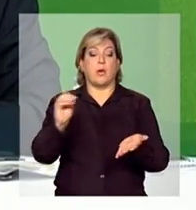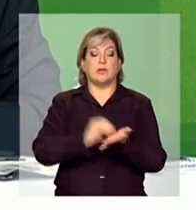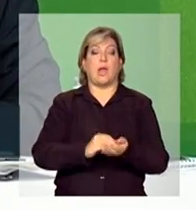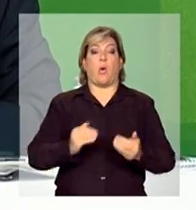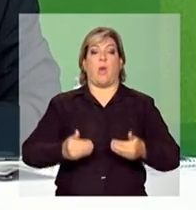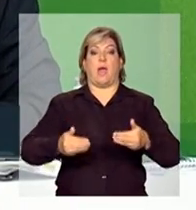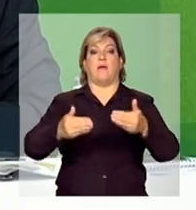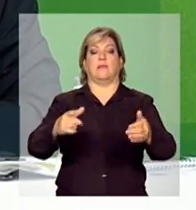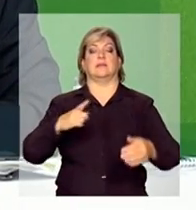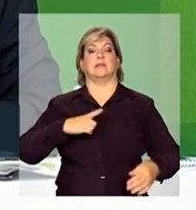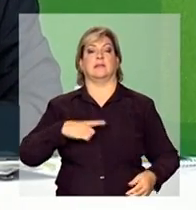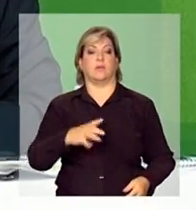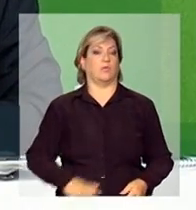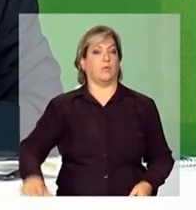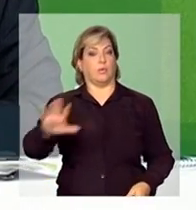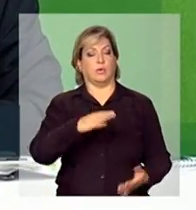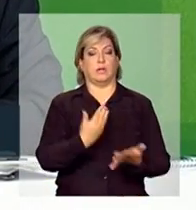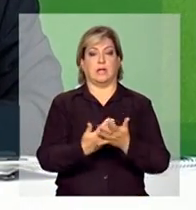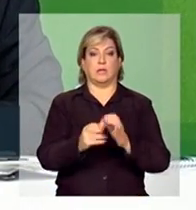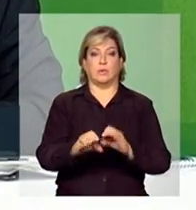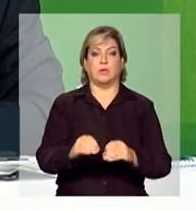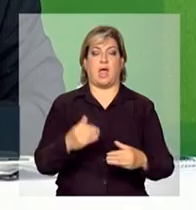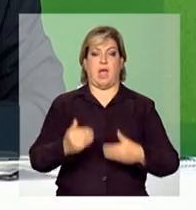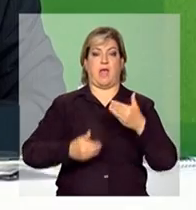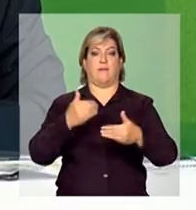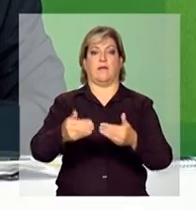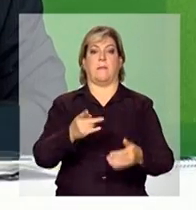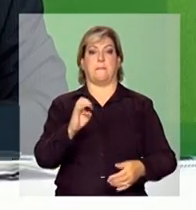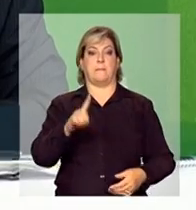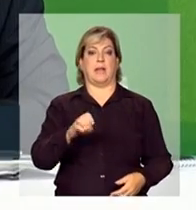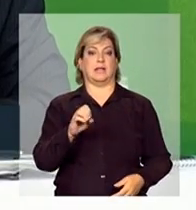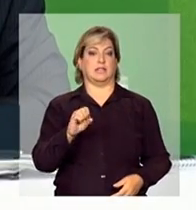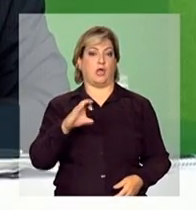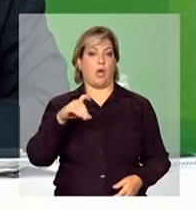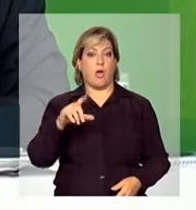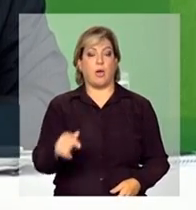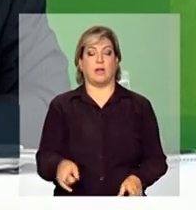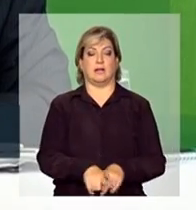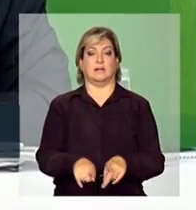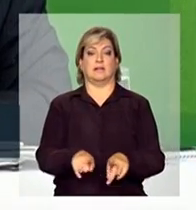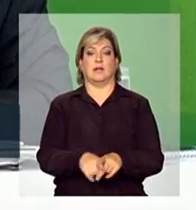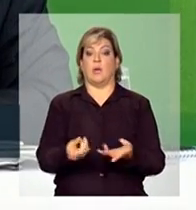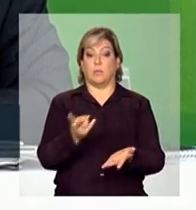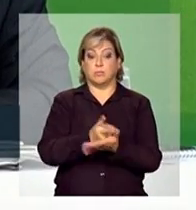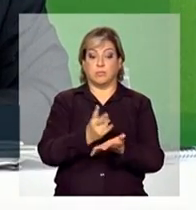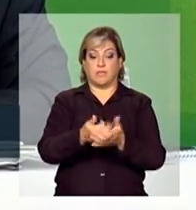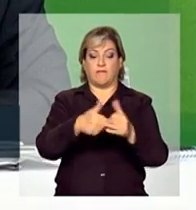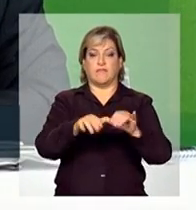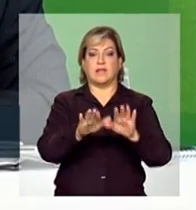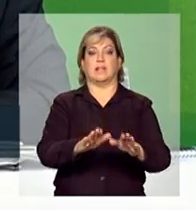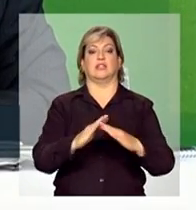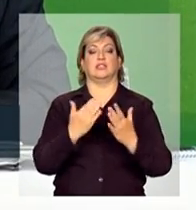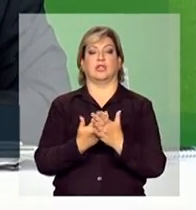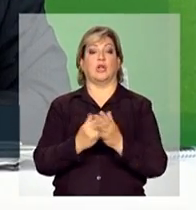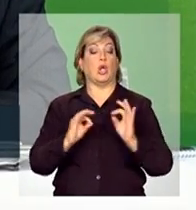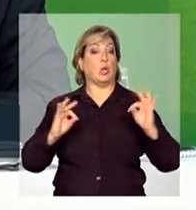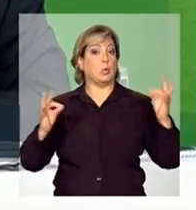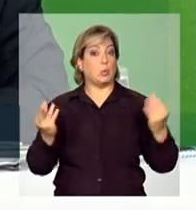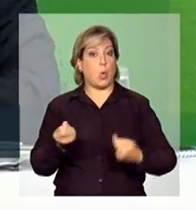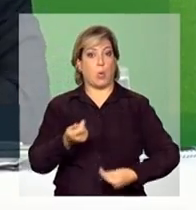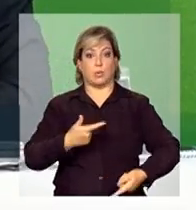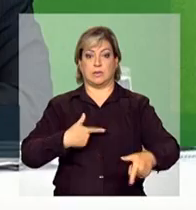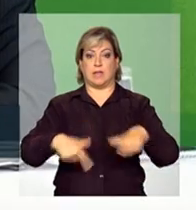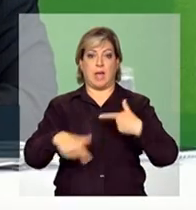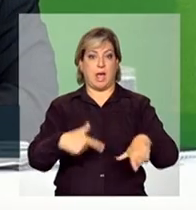de universalização da educação avanço da pré-escola avanço de de permanência na escola todo o fluxo escolar